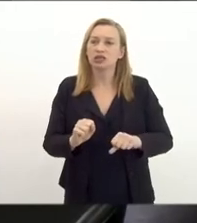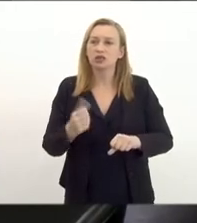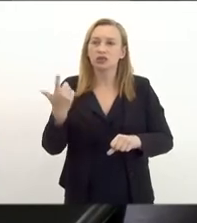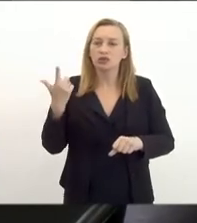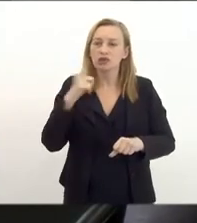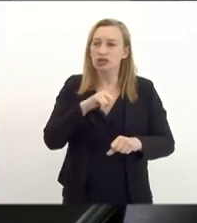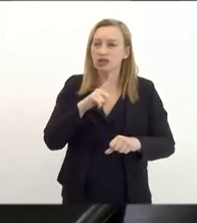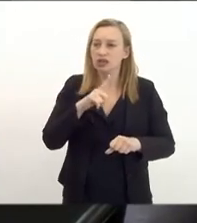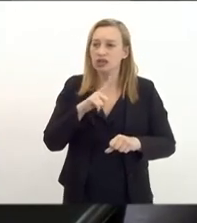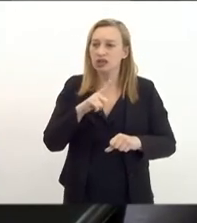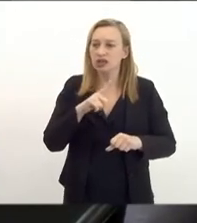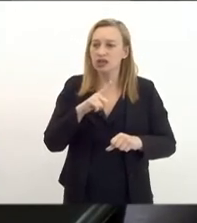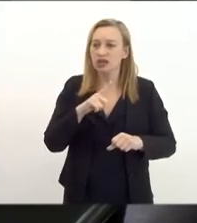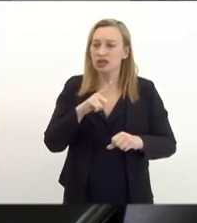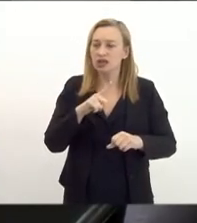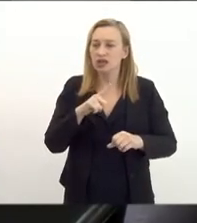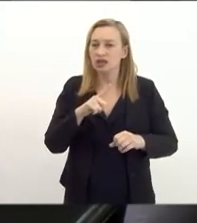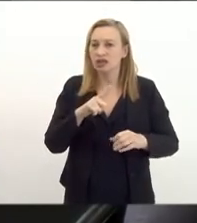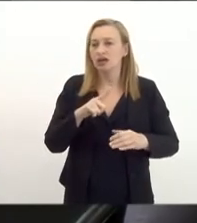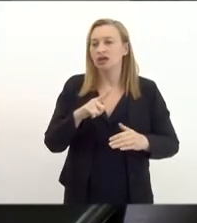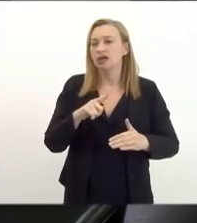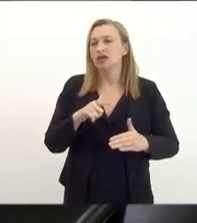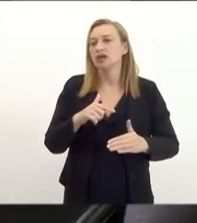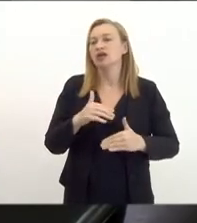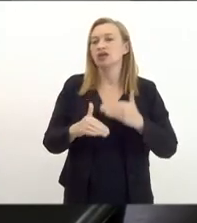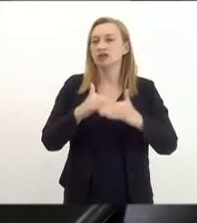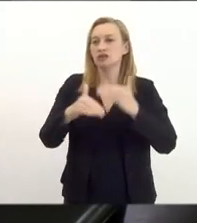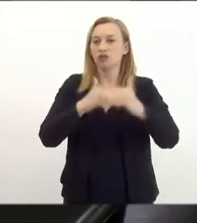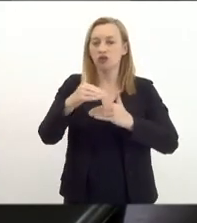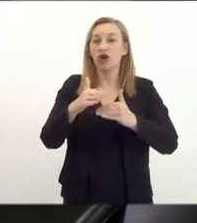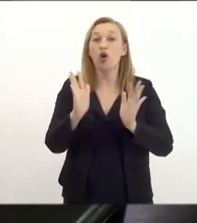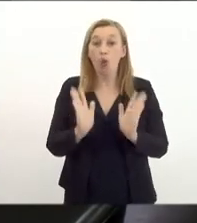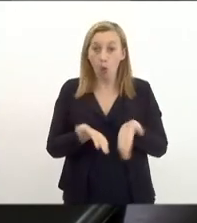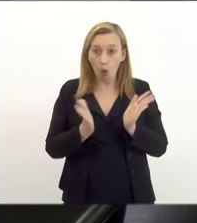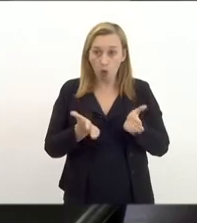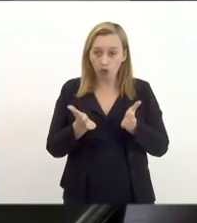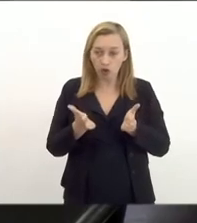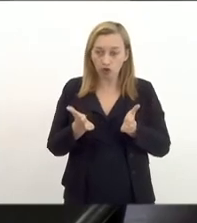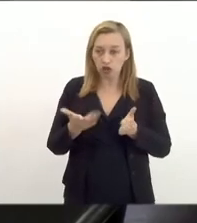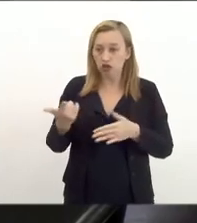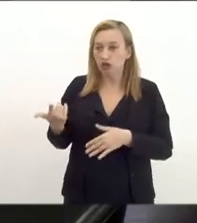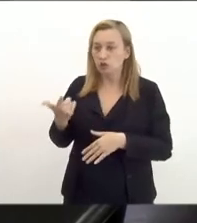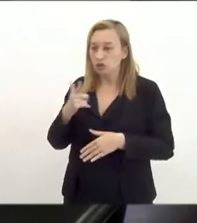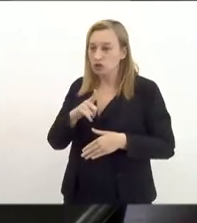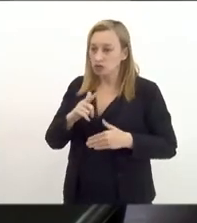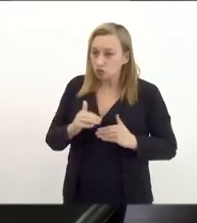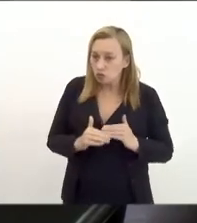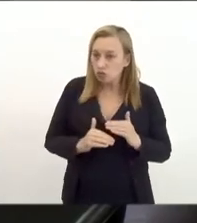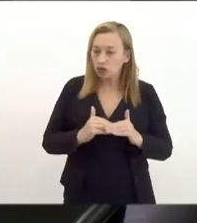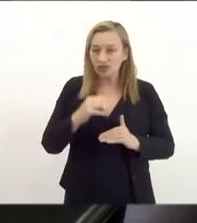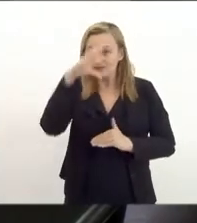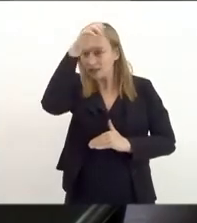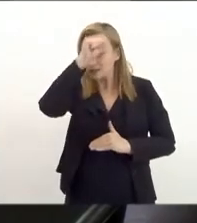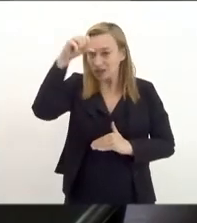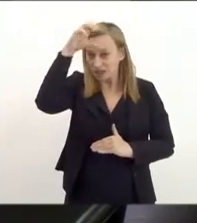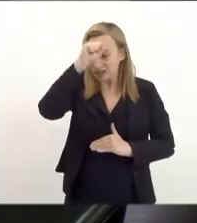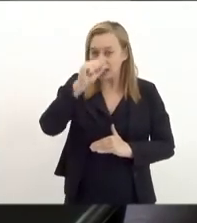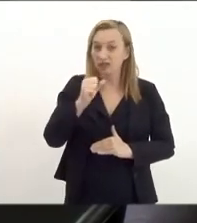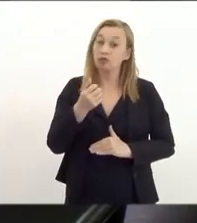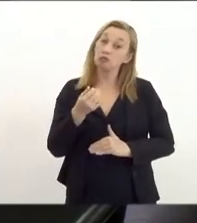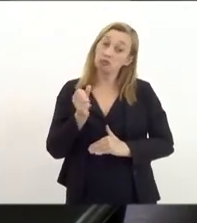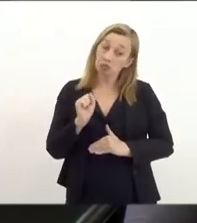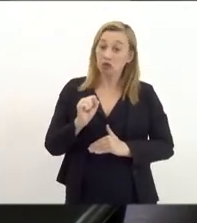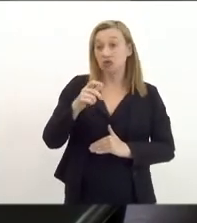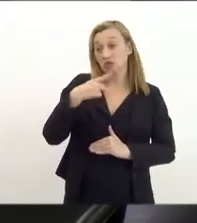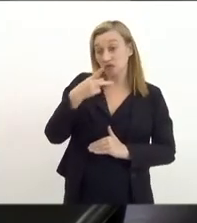digamos assim então hoje a gente passou por um processo de aprendizado digamos